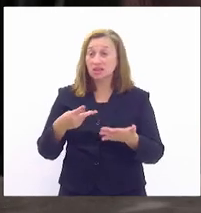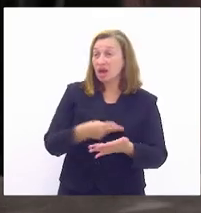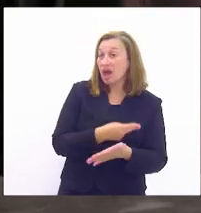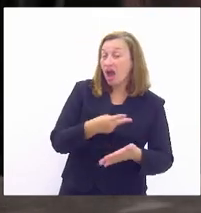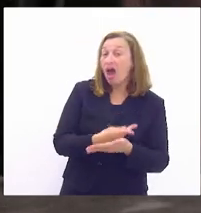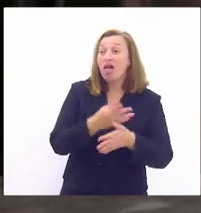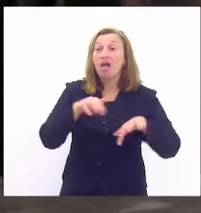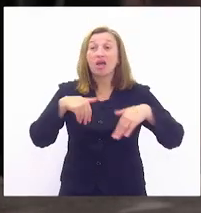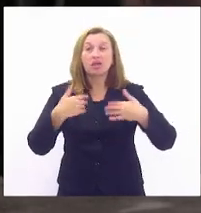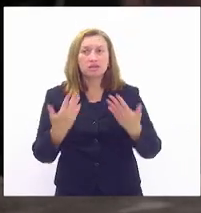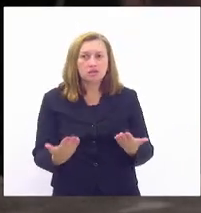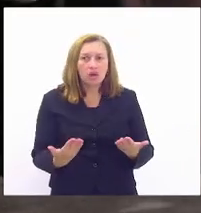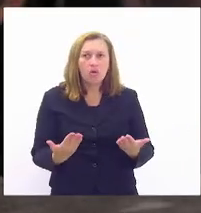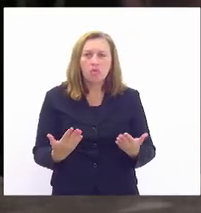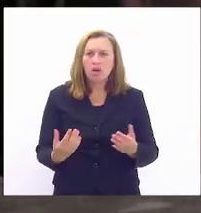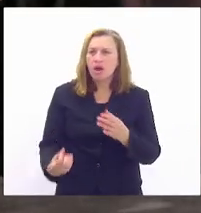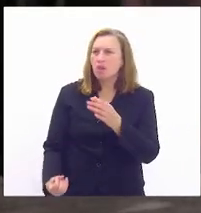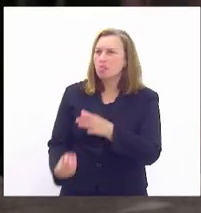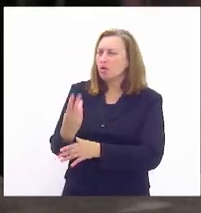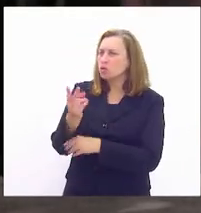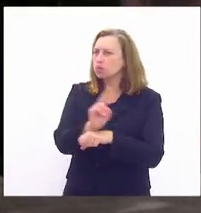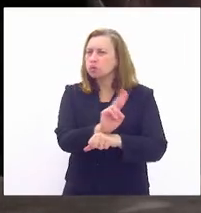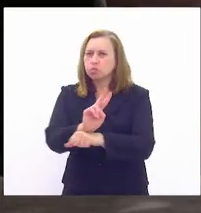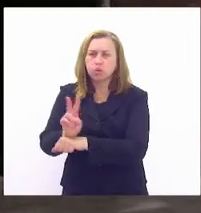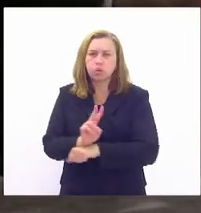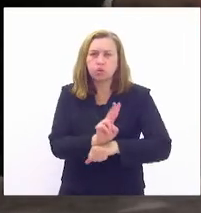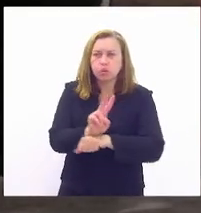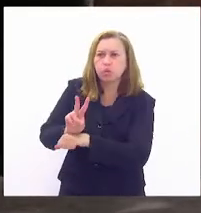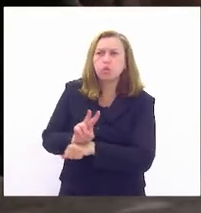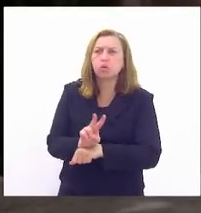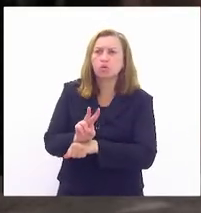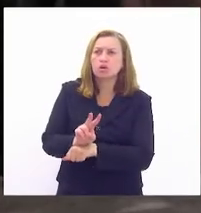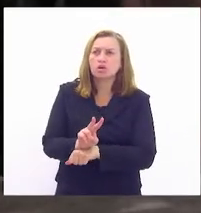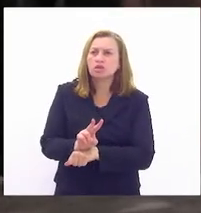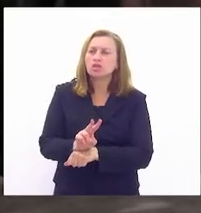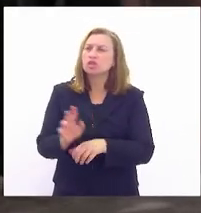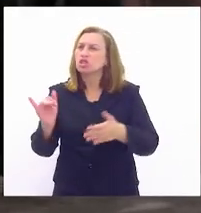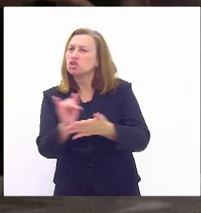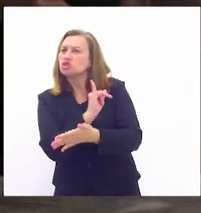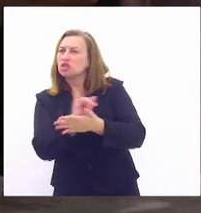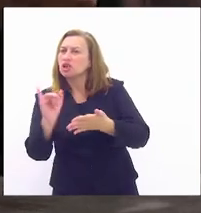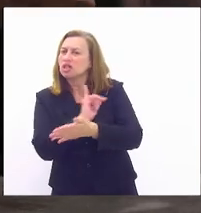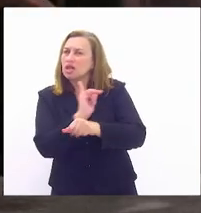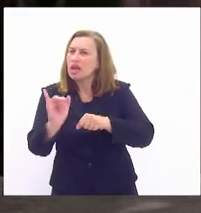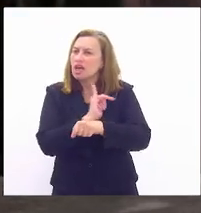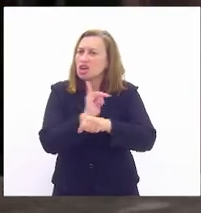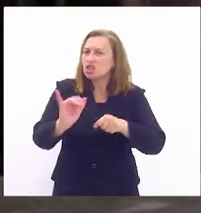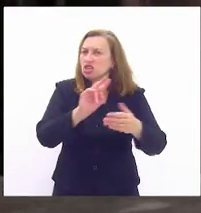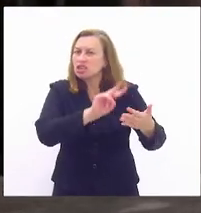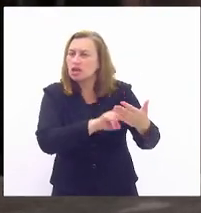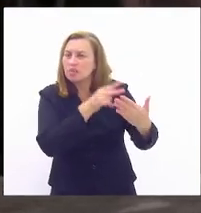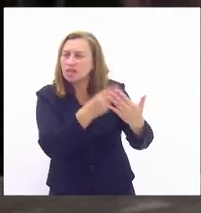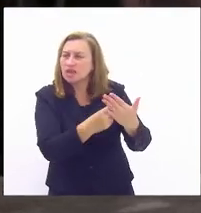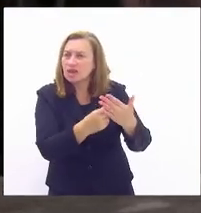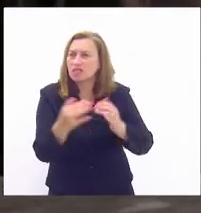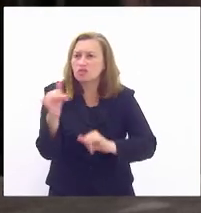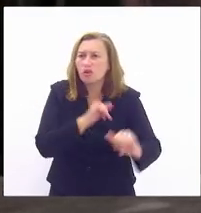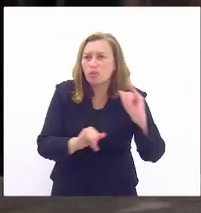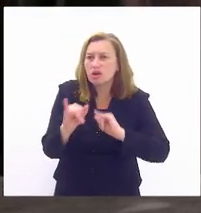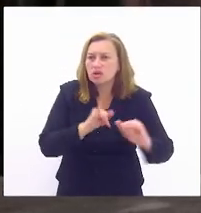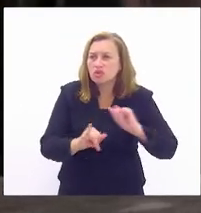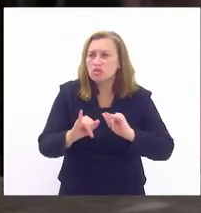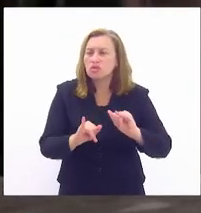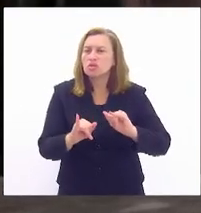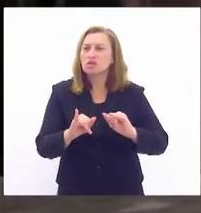cadeia de produção da fiscalização, que é tomar as medidas, interpretar os dados e passar os